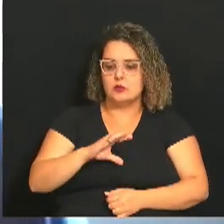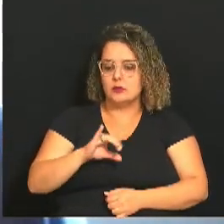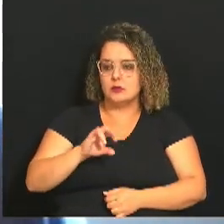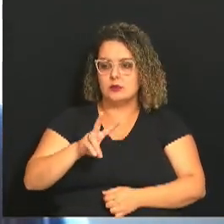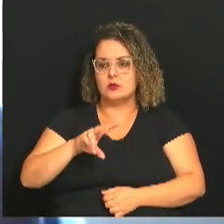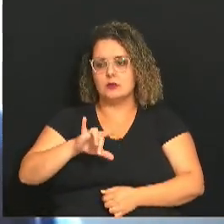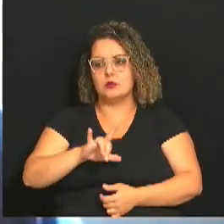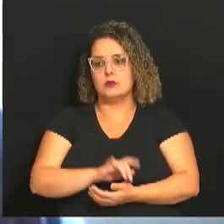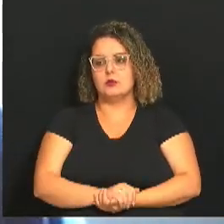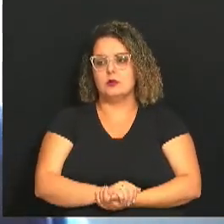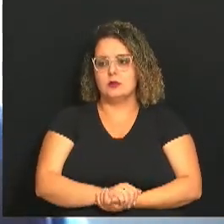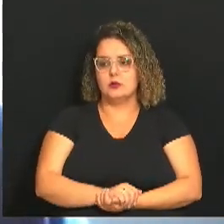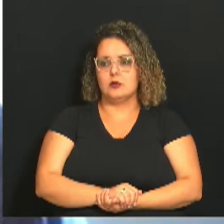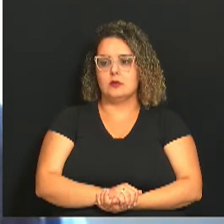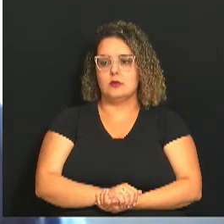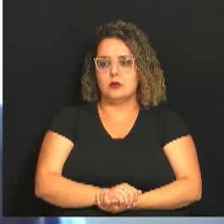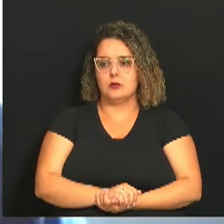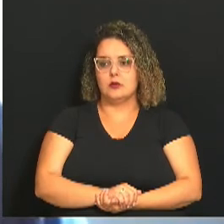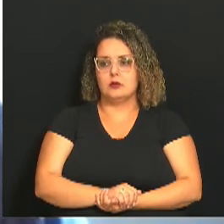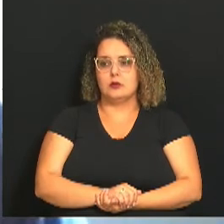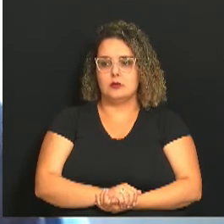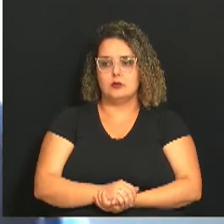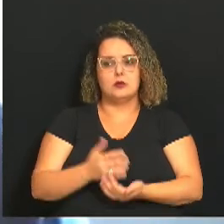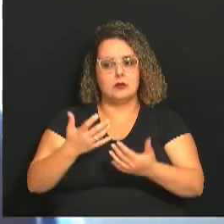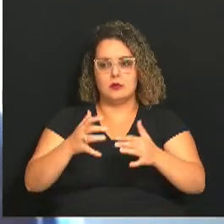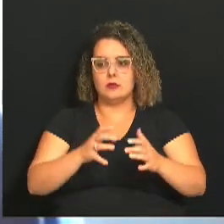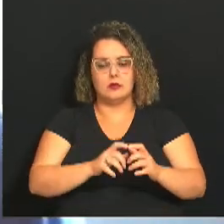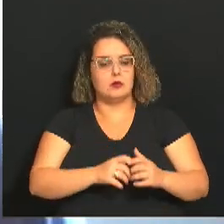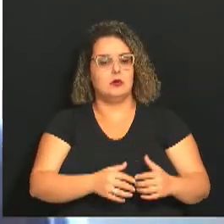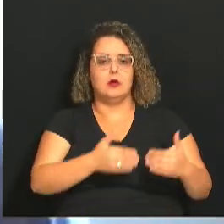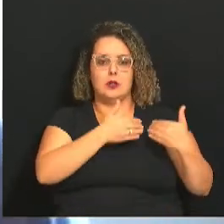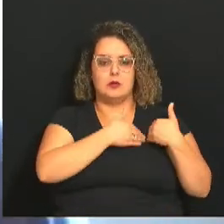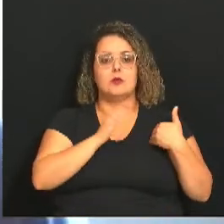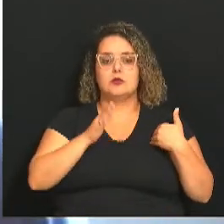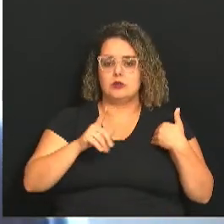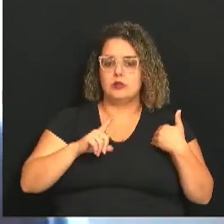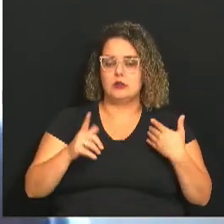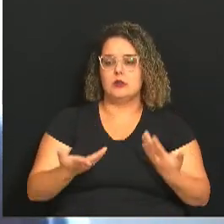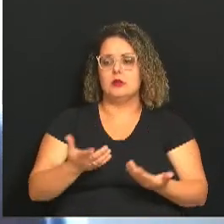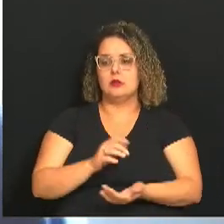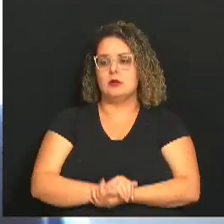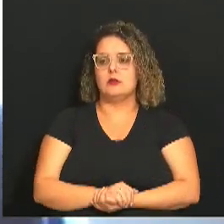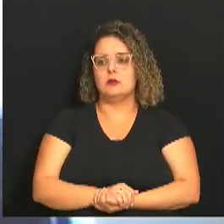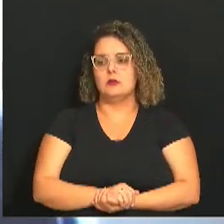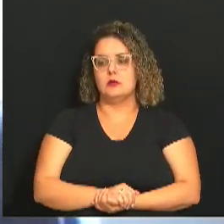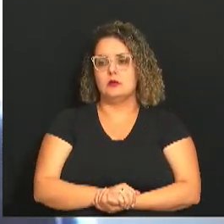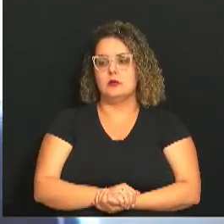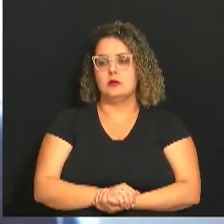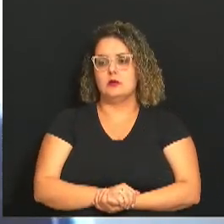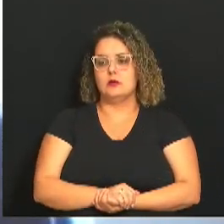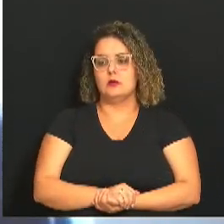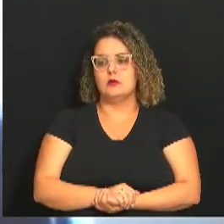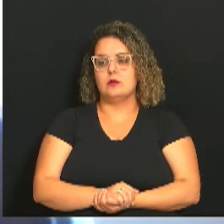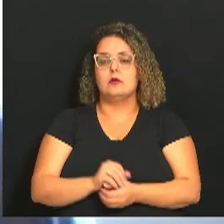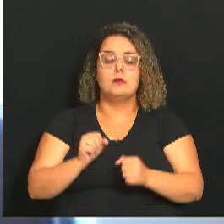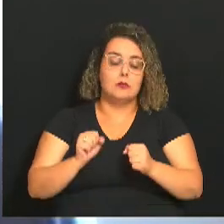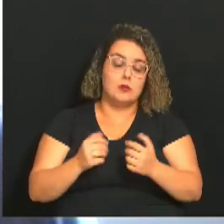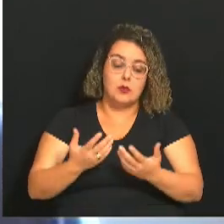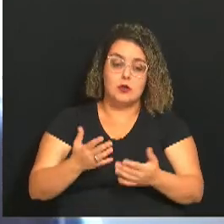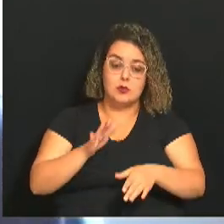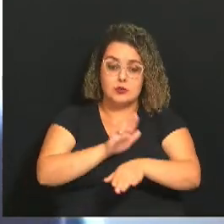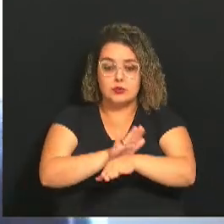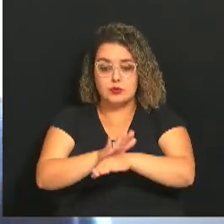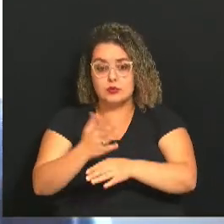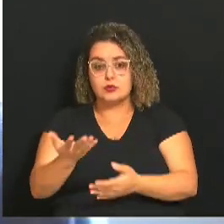querendo aumentar já as responsabilidades, muitas que eles já têm, mas algo que inclusive, que mobiliza, né? Que